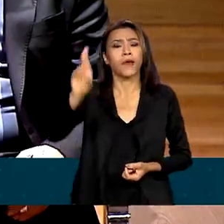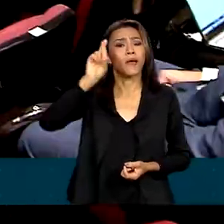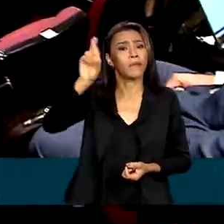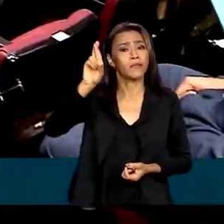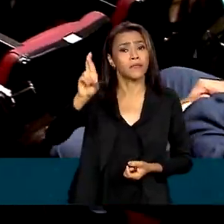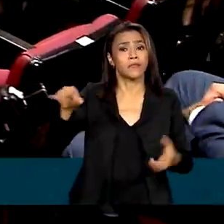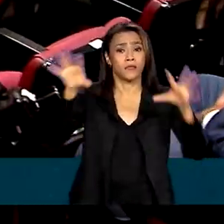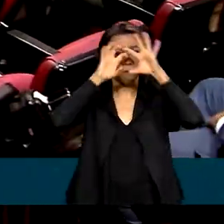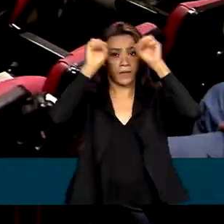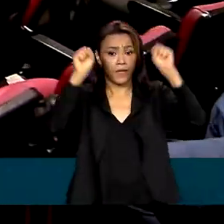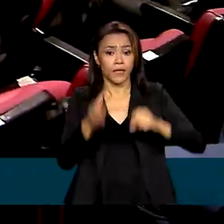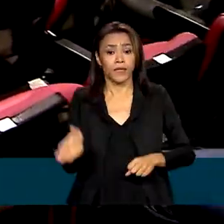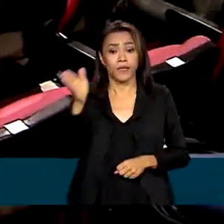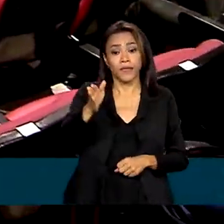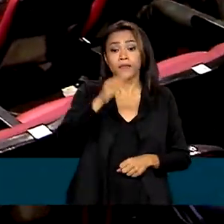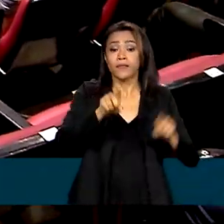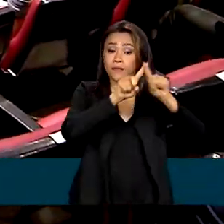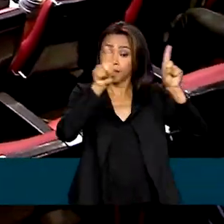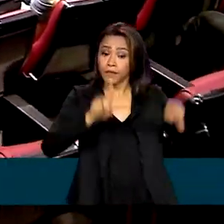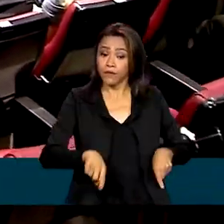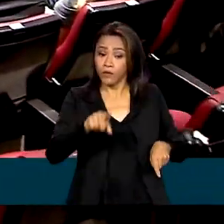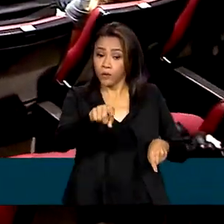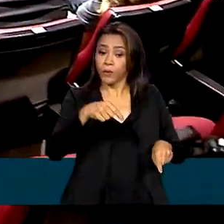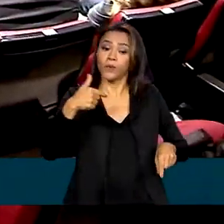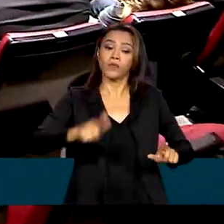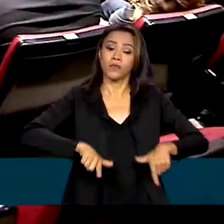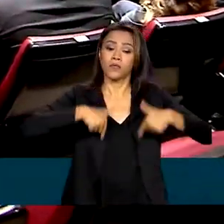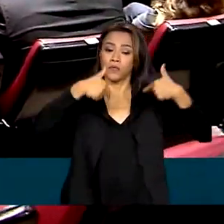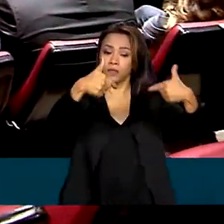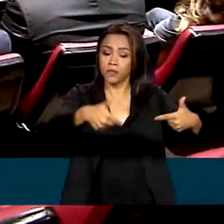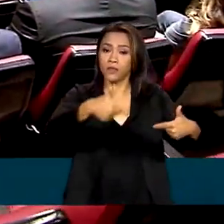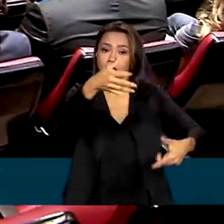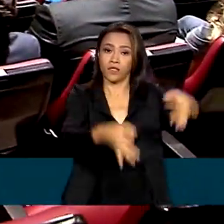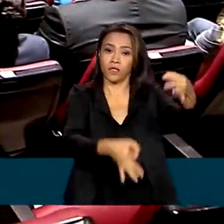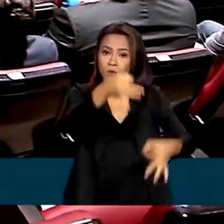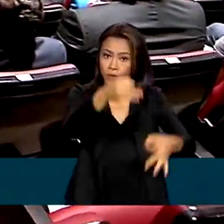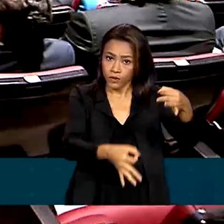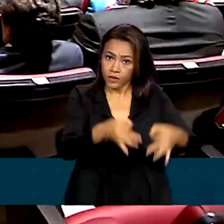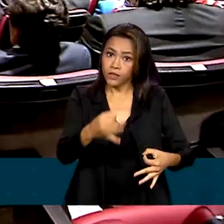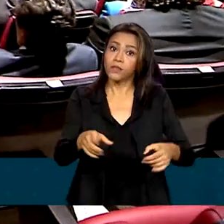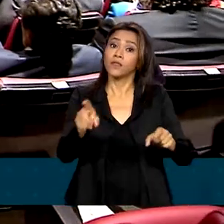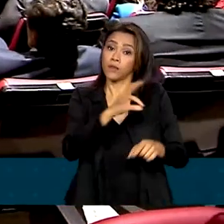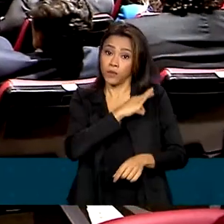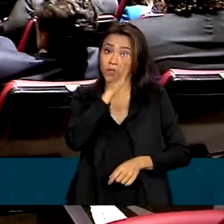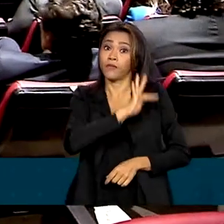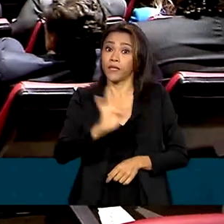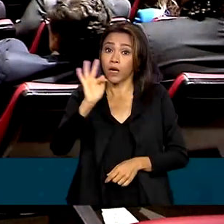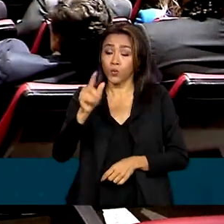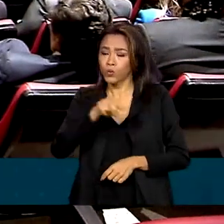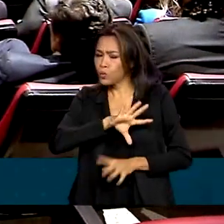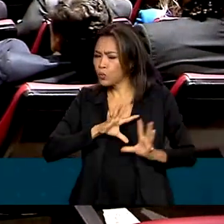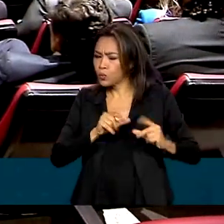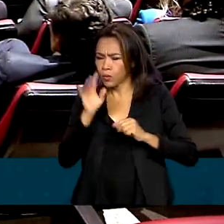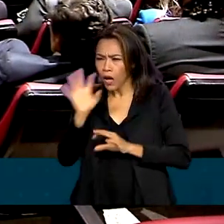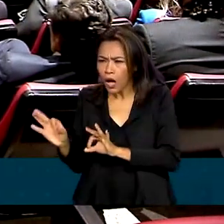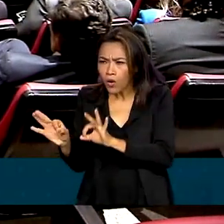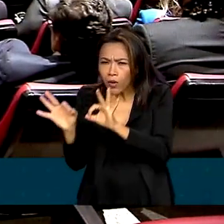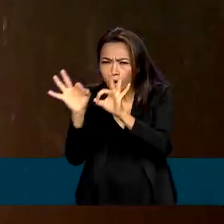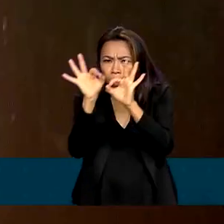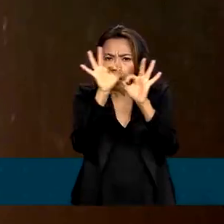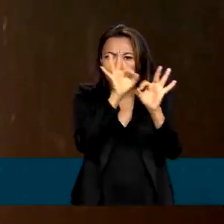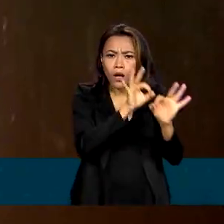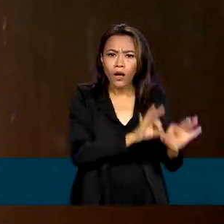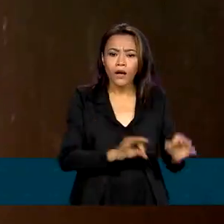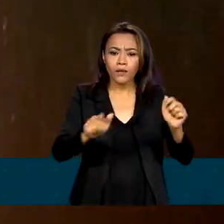Federal, servidores do Ministério da Justiça e Segurança Pública e da Polícia Federal acompanharam a cerimônia de